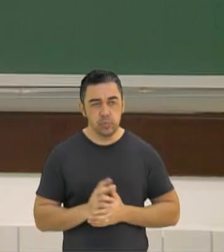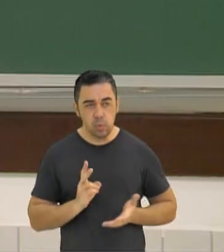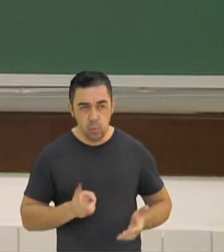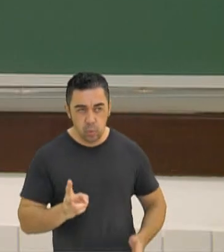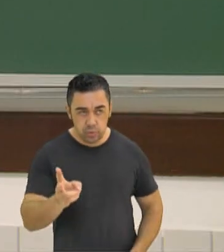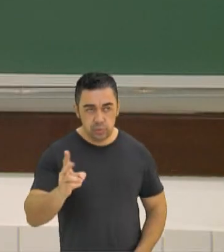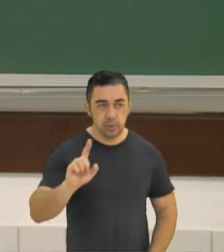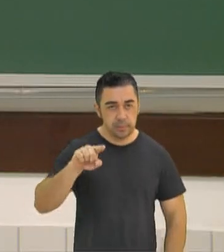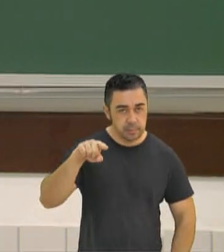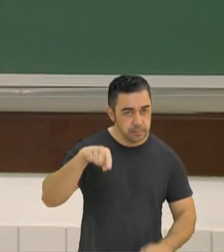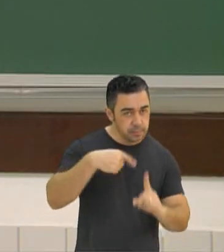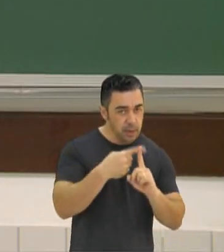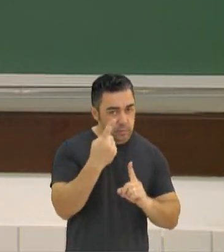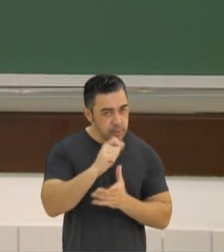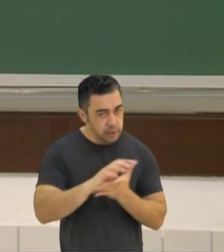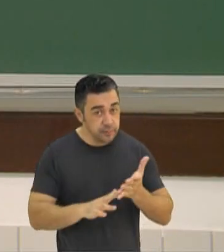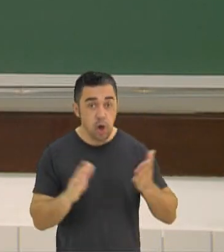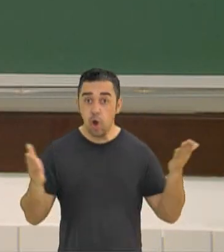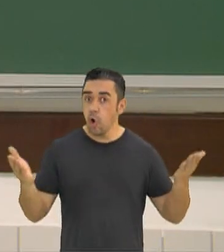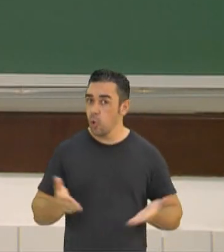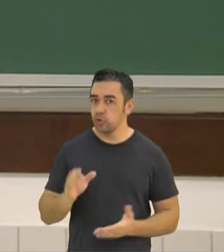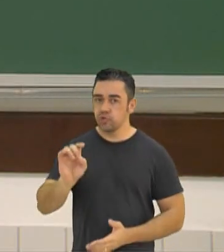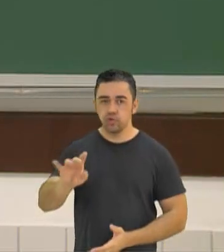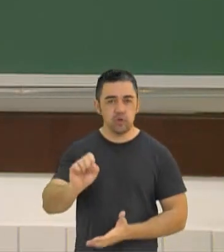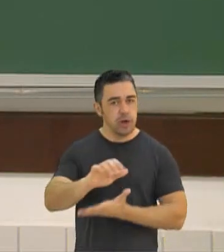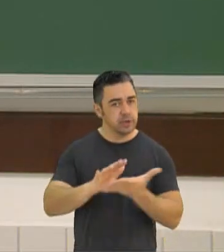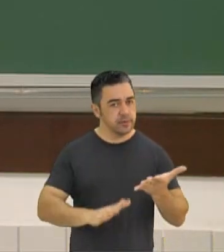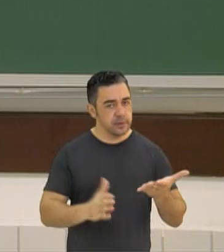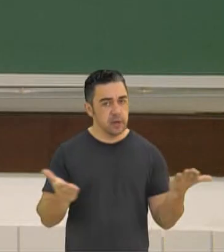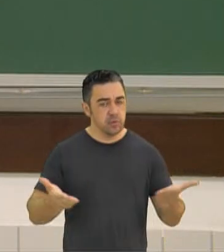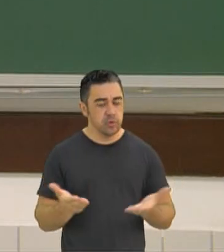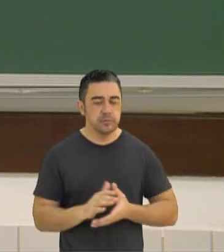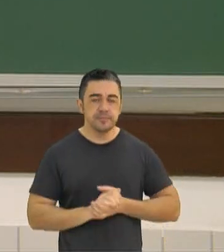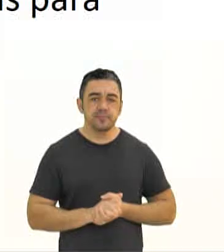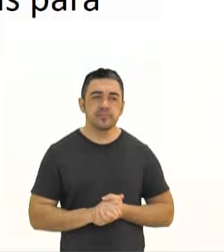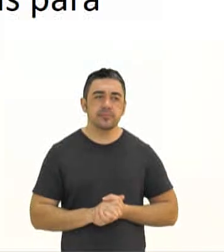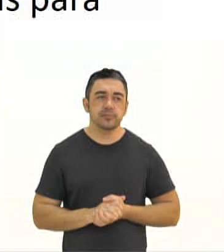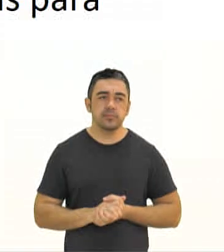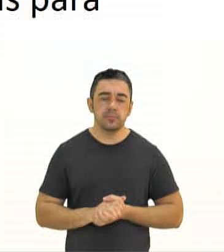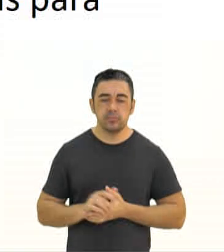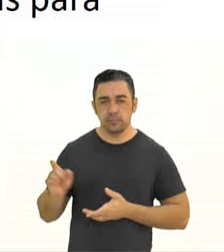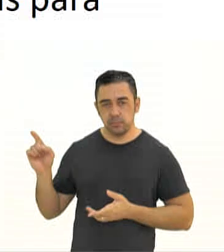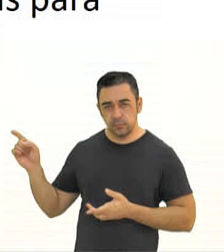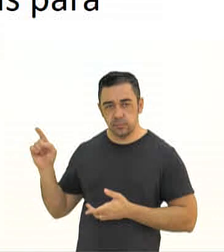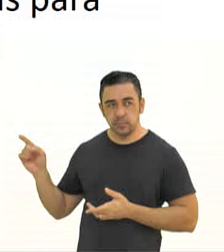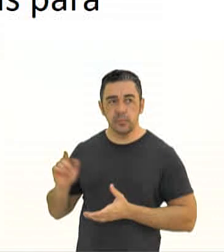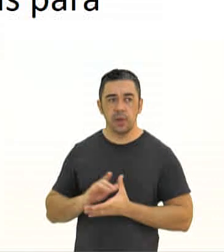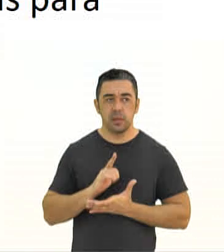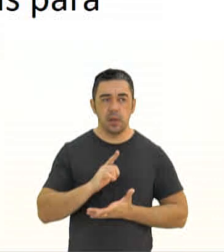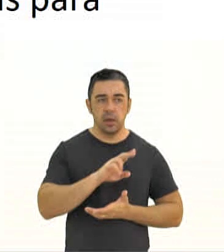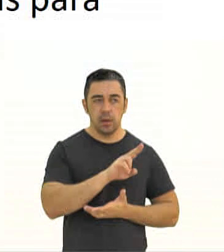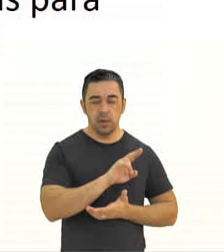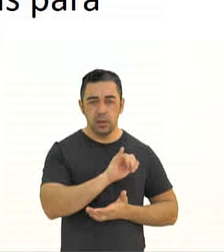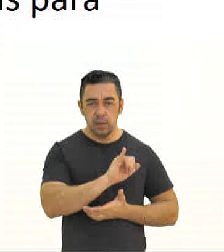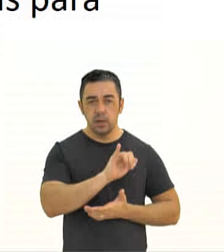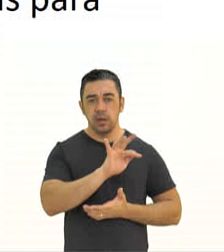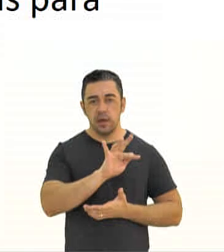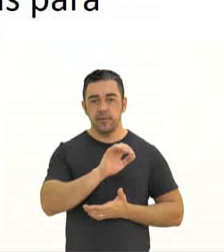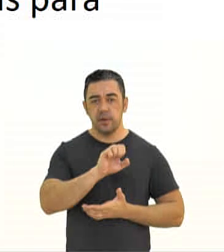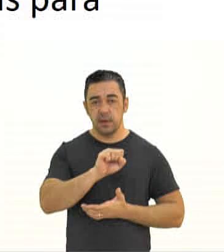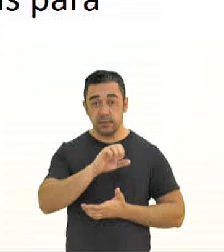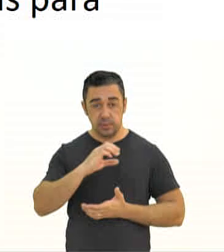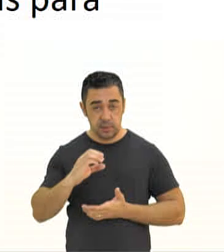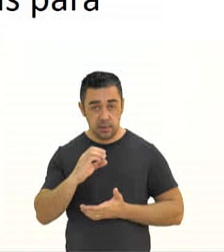continuação, mais uma atividadezinha, porque hoje é só de atividades nosso encontro. Peguei uma atividade da Universidade Federal de